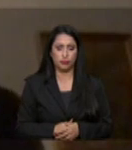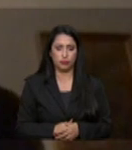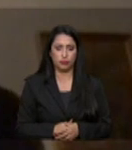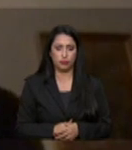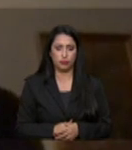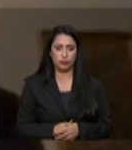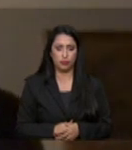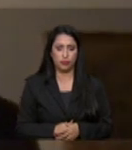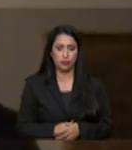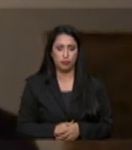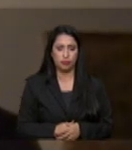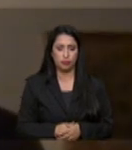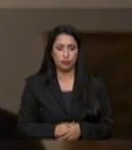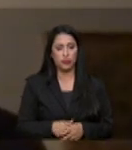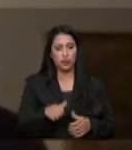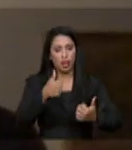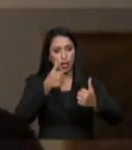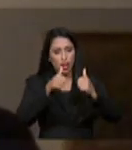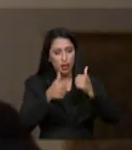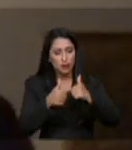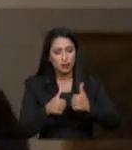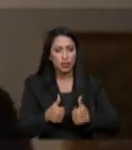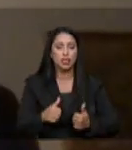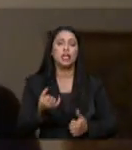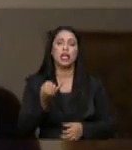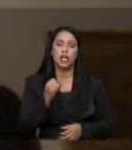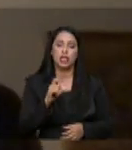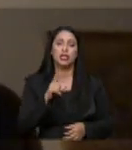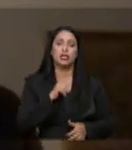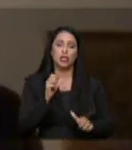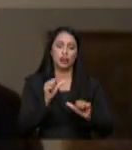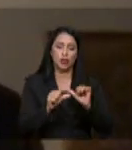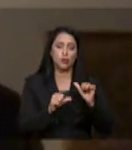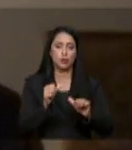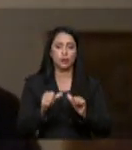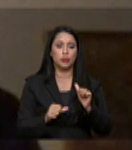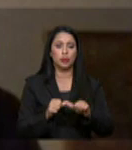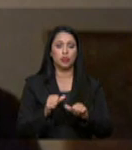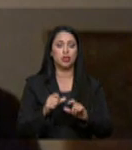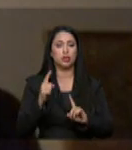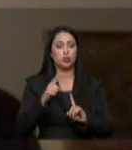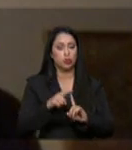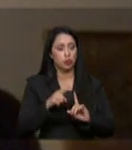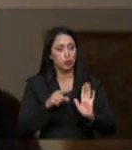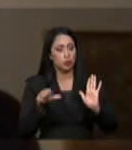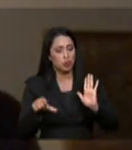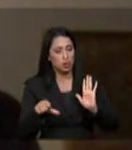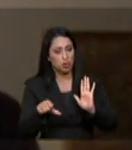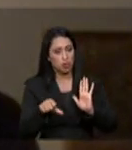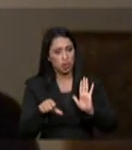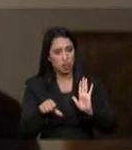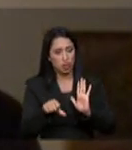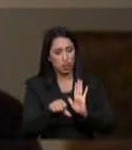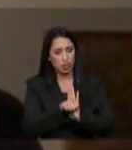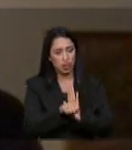e para avaliar se houve de fato a polícia o crime tem relação a